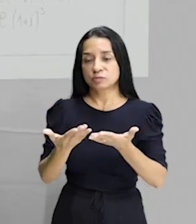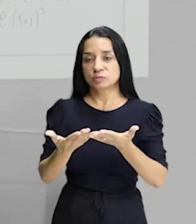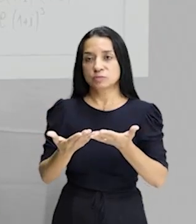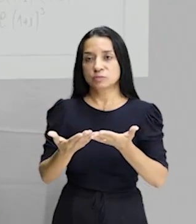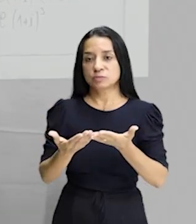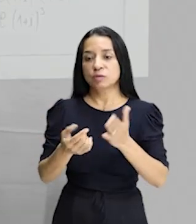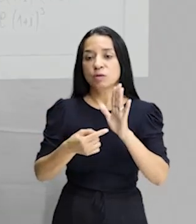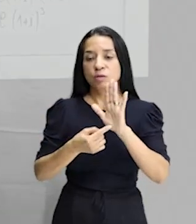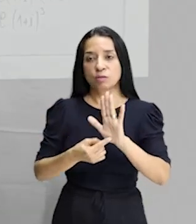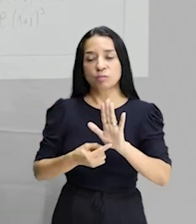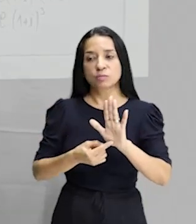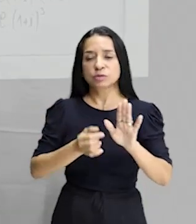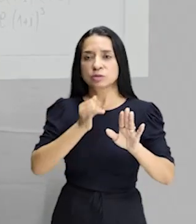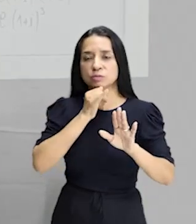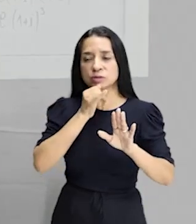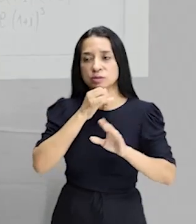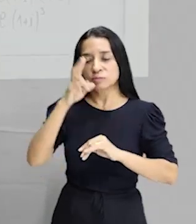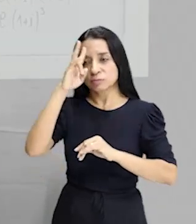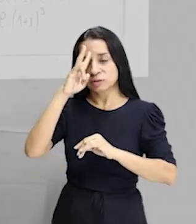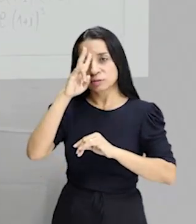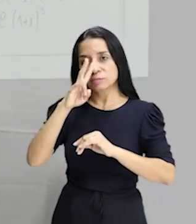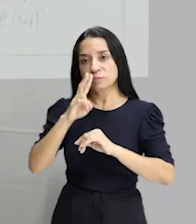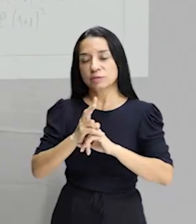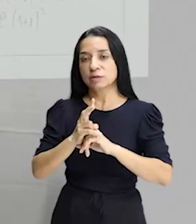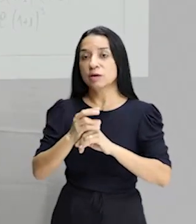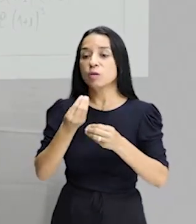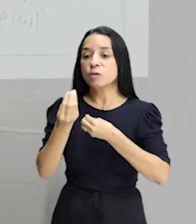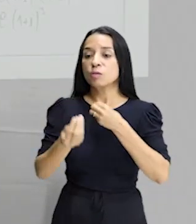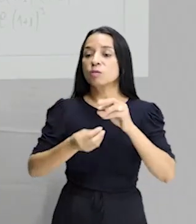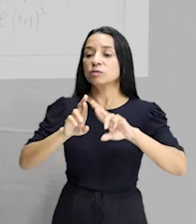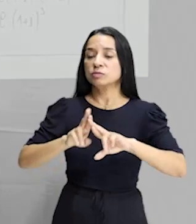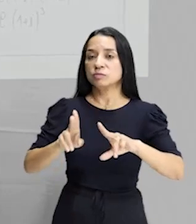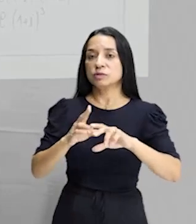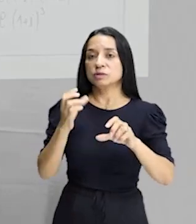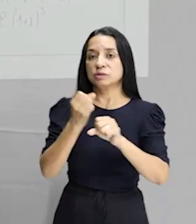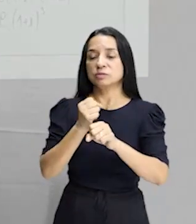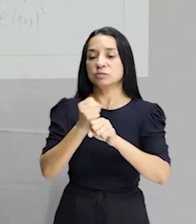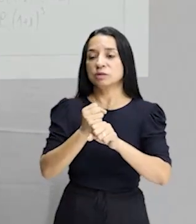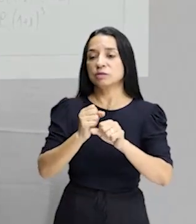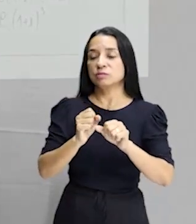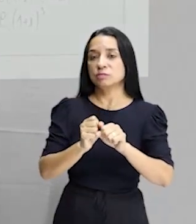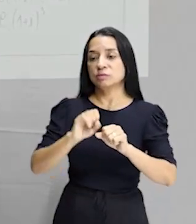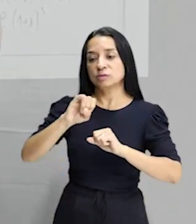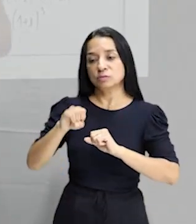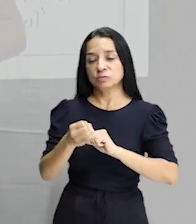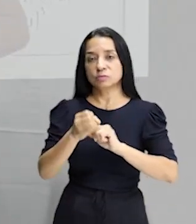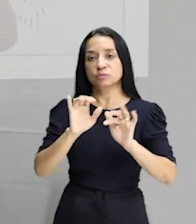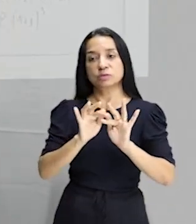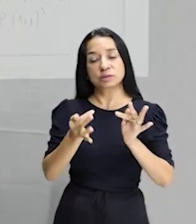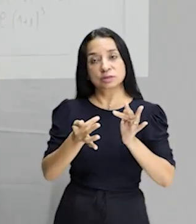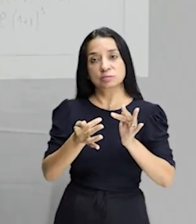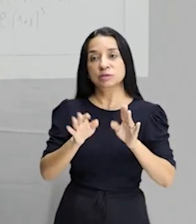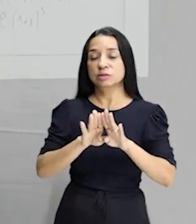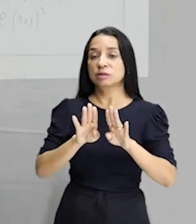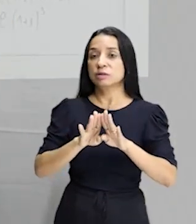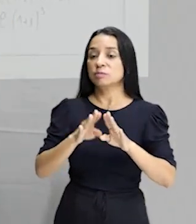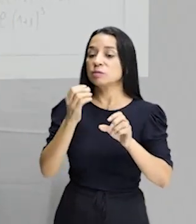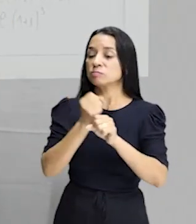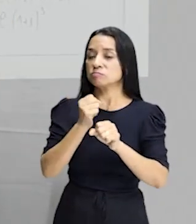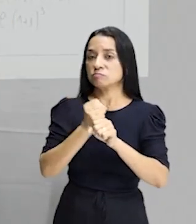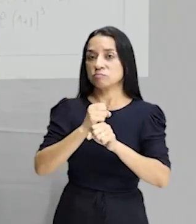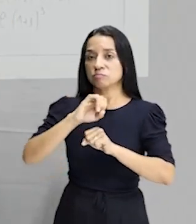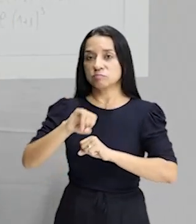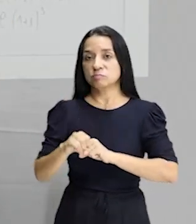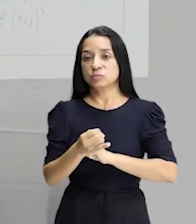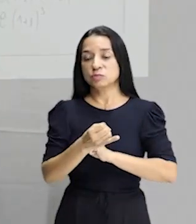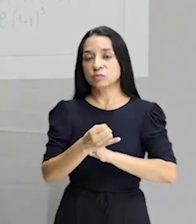é a diferença né de um cálculo que você vai fazer a juros simples e o cálculo ajuda o composto né qual é a diferença desses